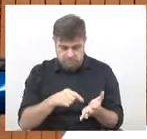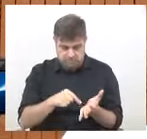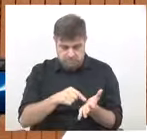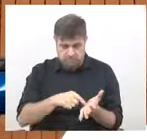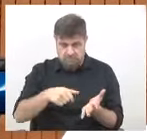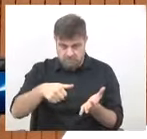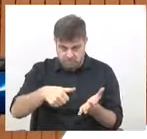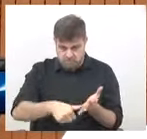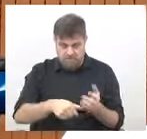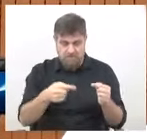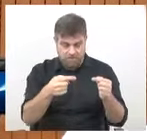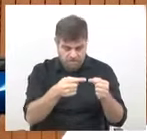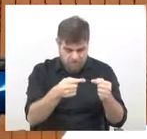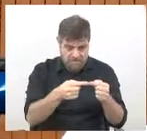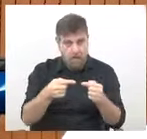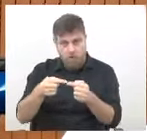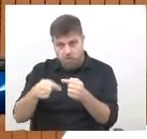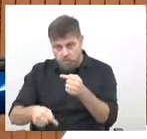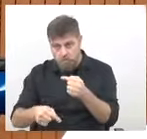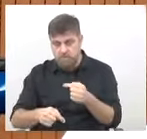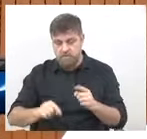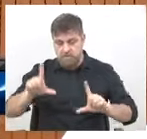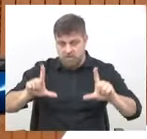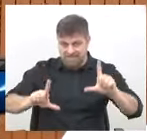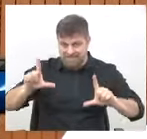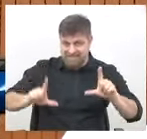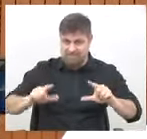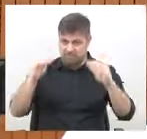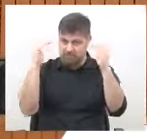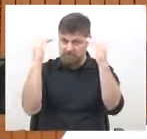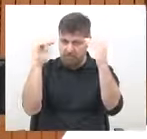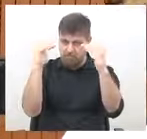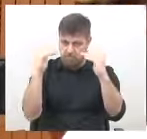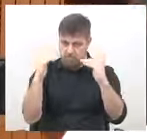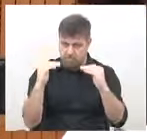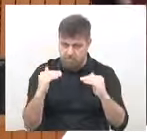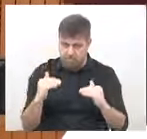sim, contrários votarão não. Aberto o processo de votação.